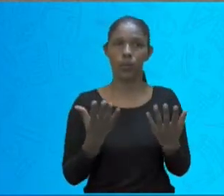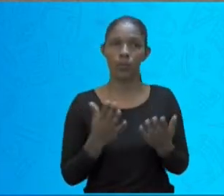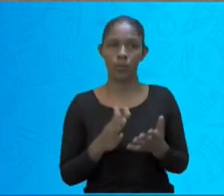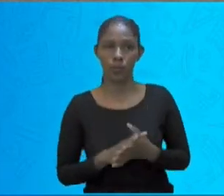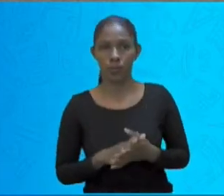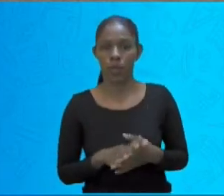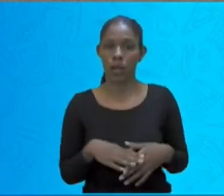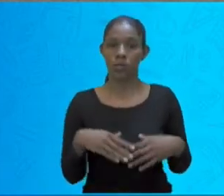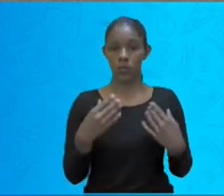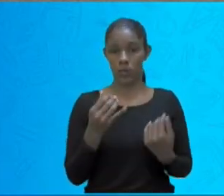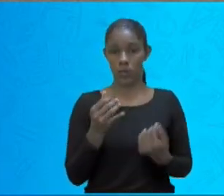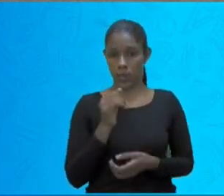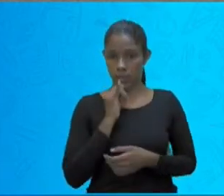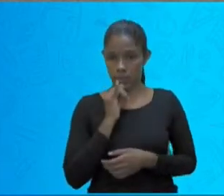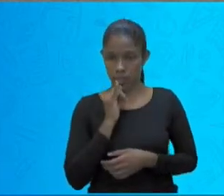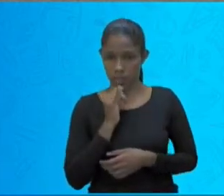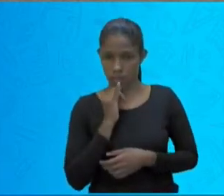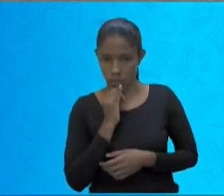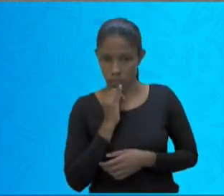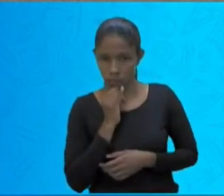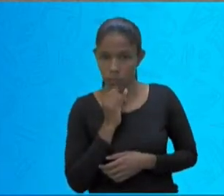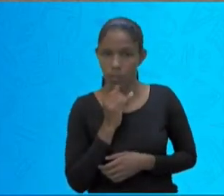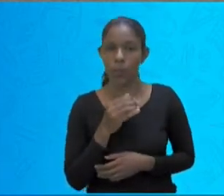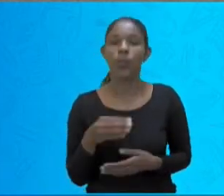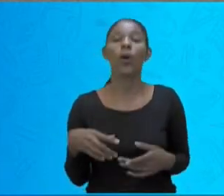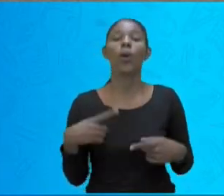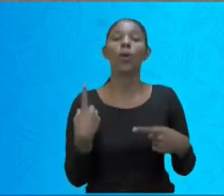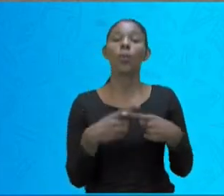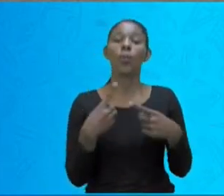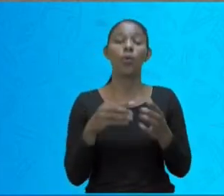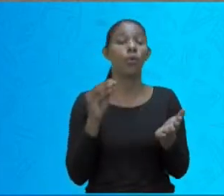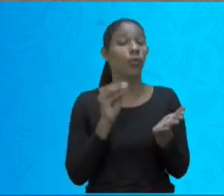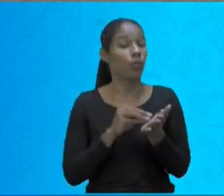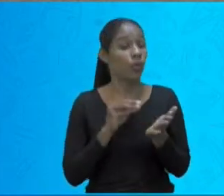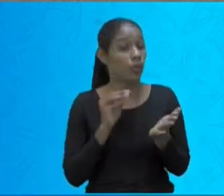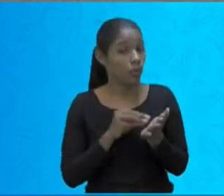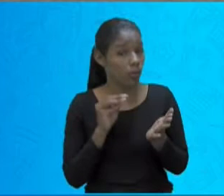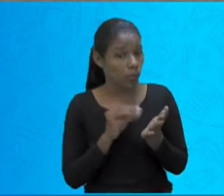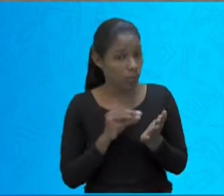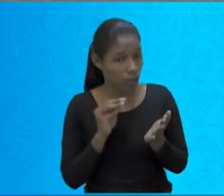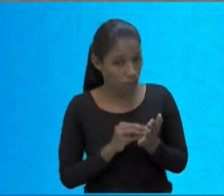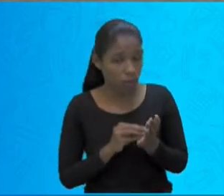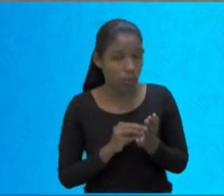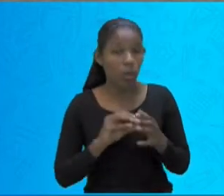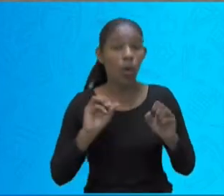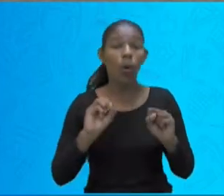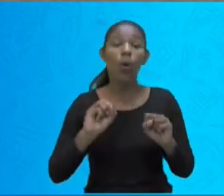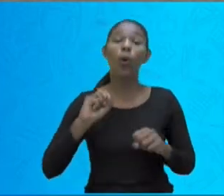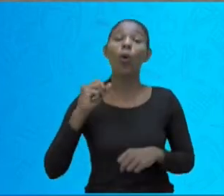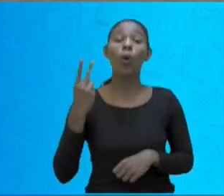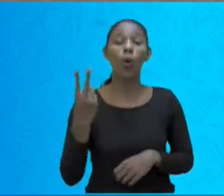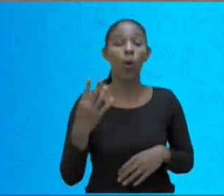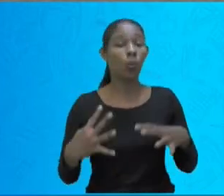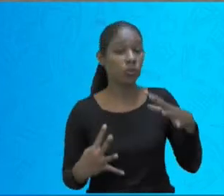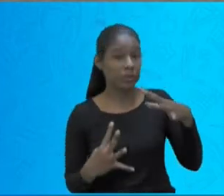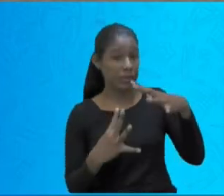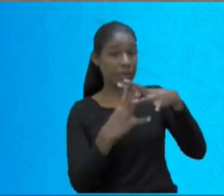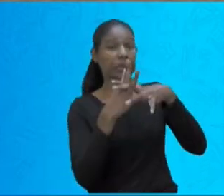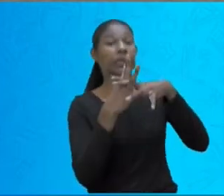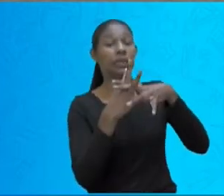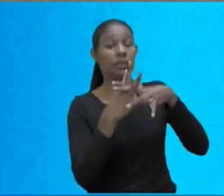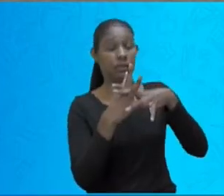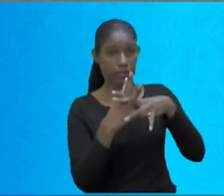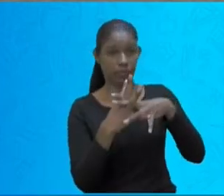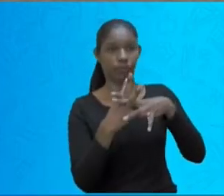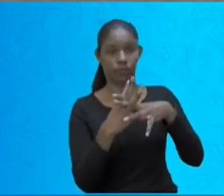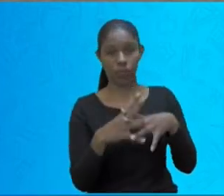por falta e por excesso. Por falta, o próprio nome diz, né? Por falta,